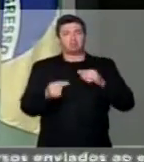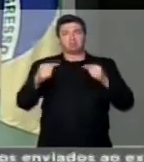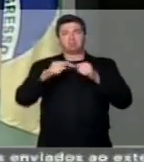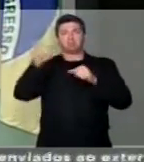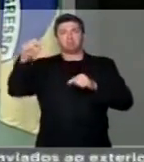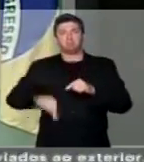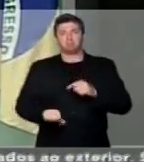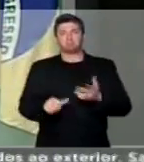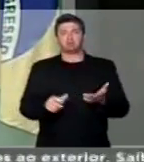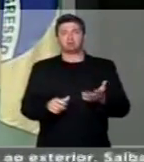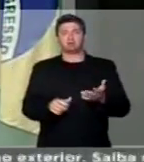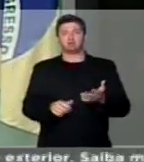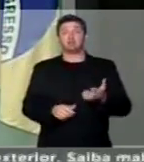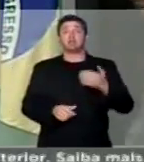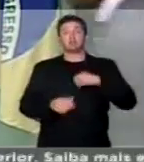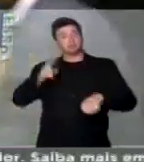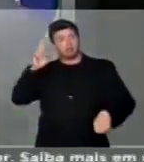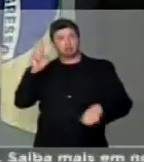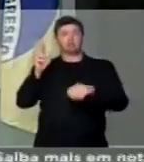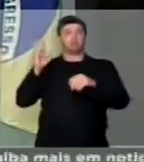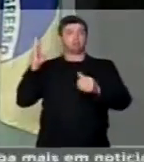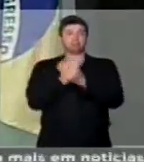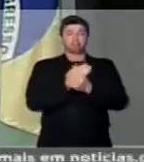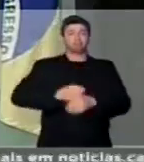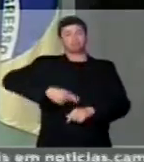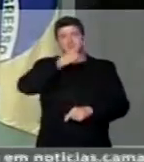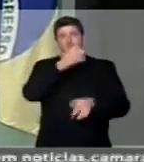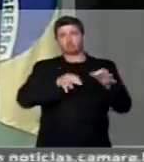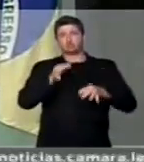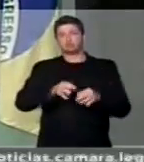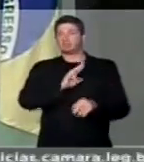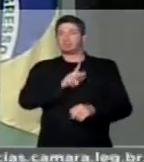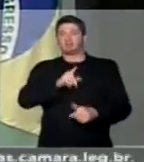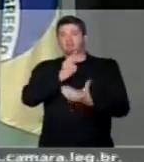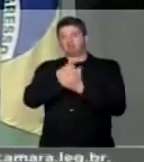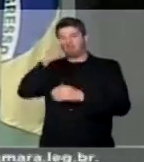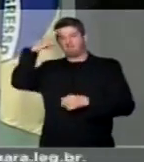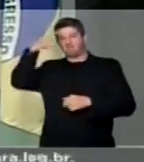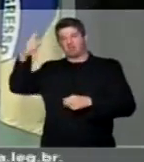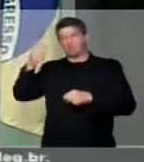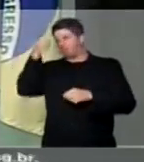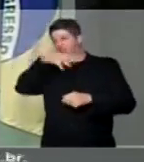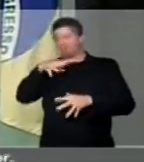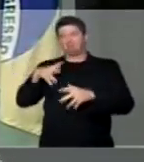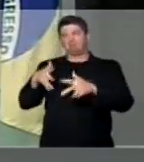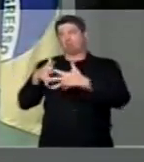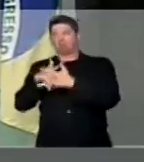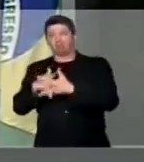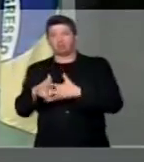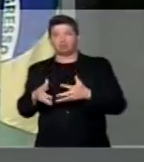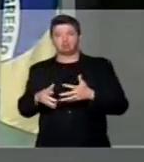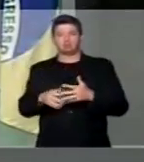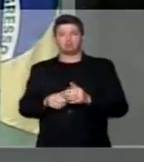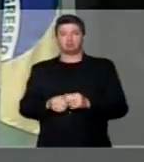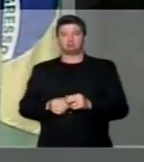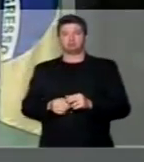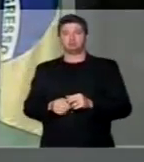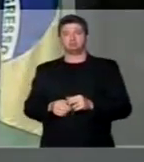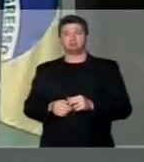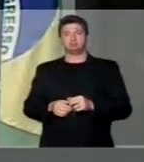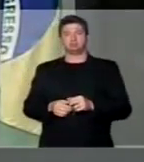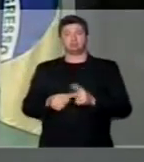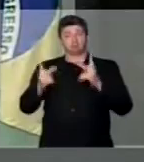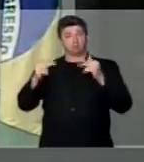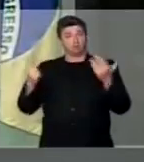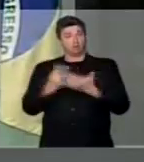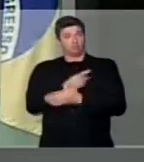estão sendo respeitados, recorrem à justiça e não recorre à violência, à obstrução e à imposição, o qual